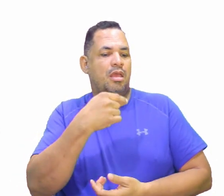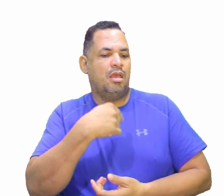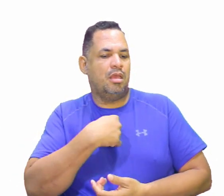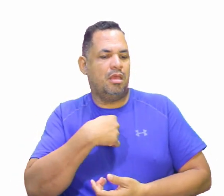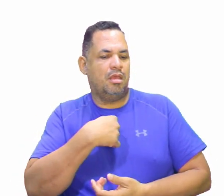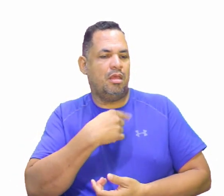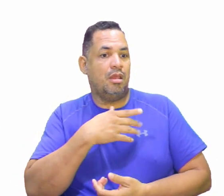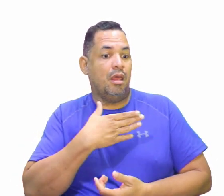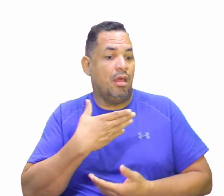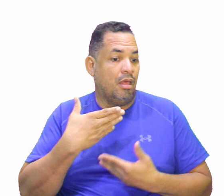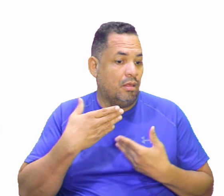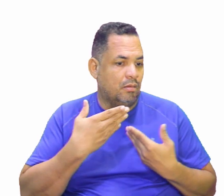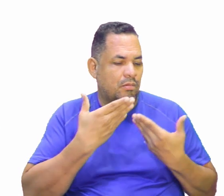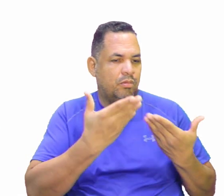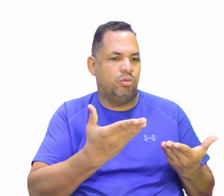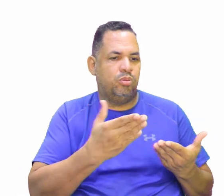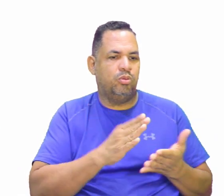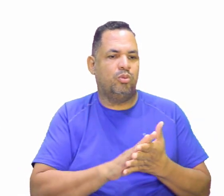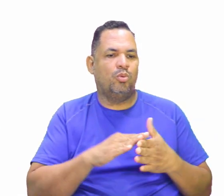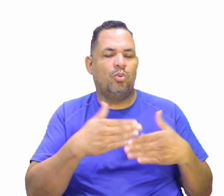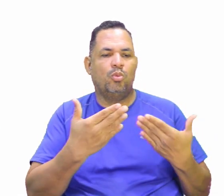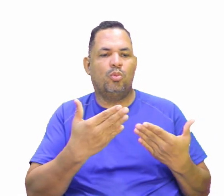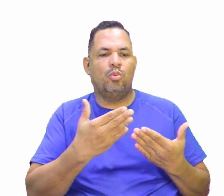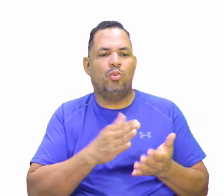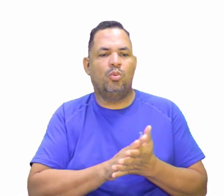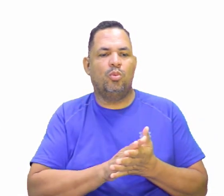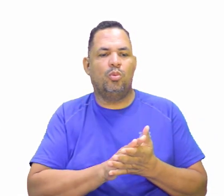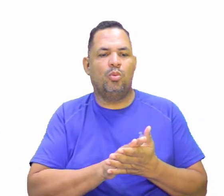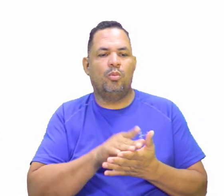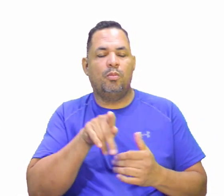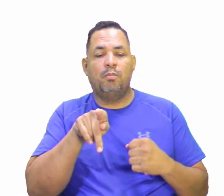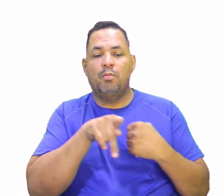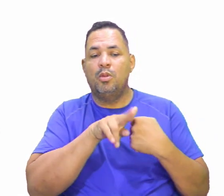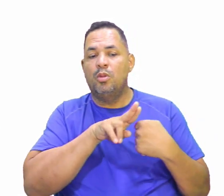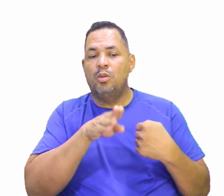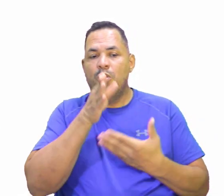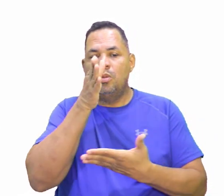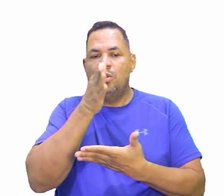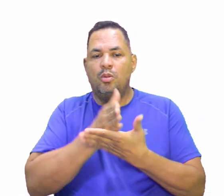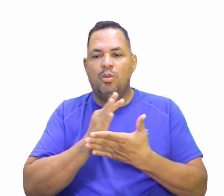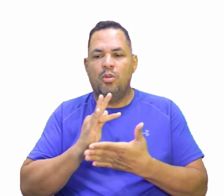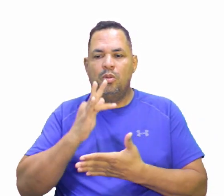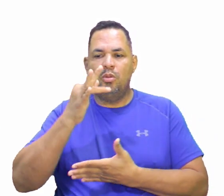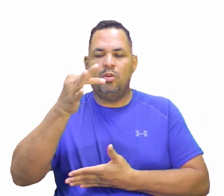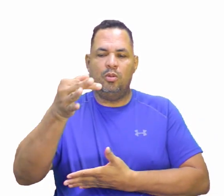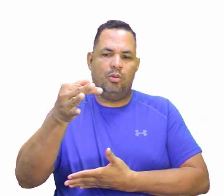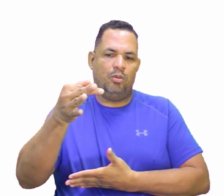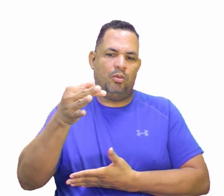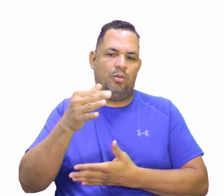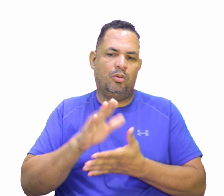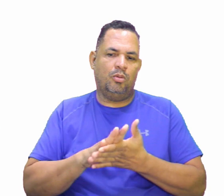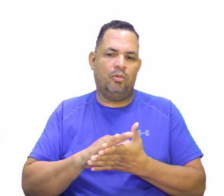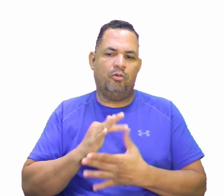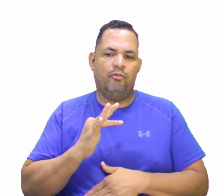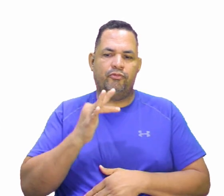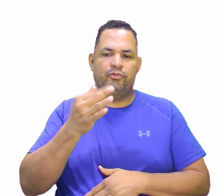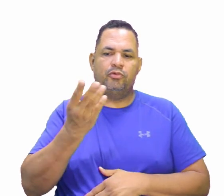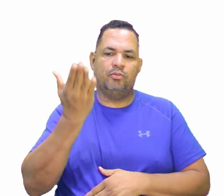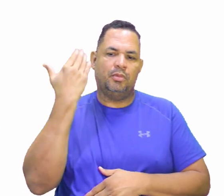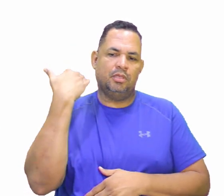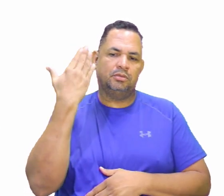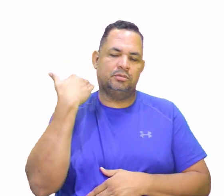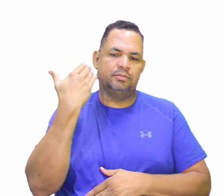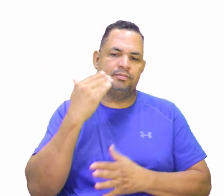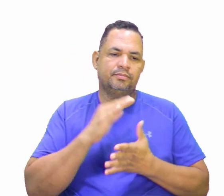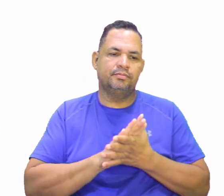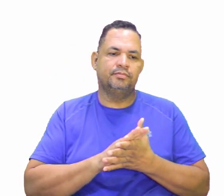o susto. Quando o pronome oblíquo ficar no meio do verbo e o verbo estiver no futuro do presente ou futuro do pretérito,